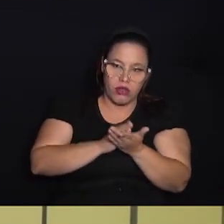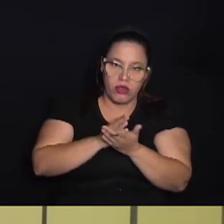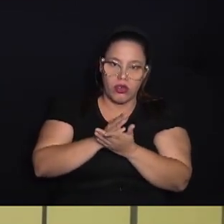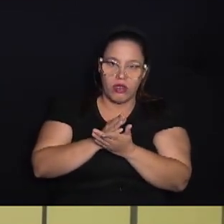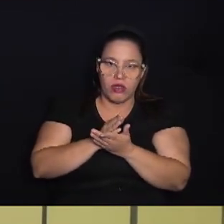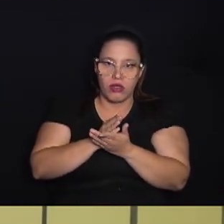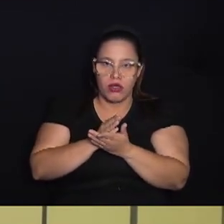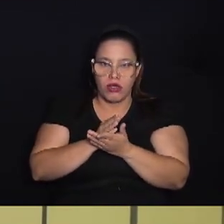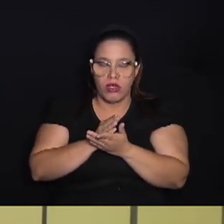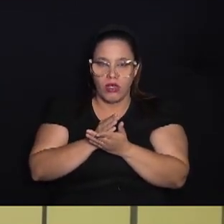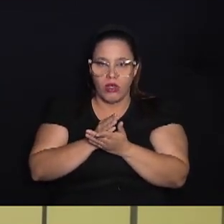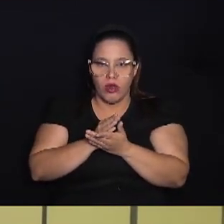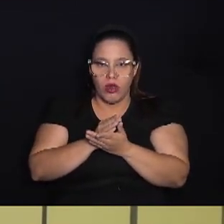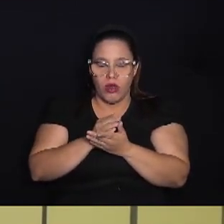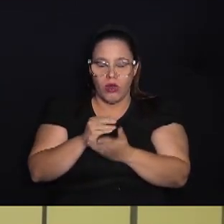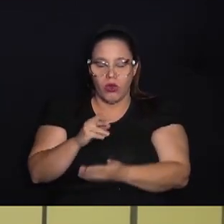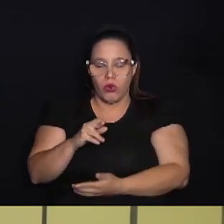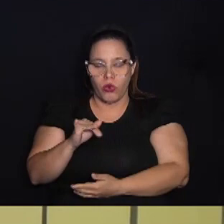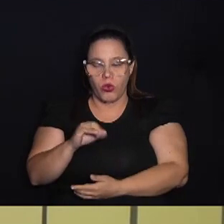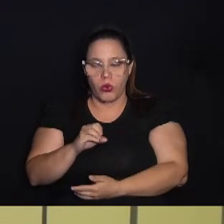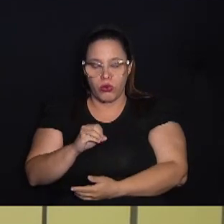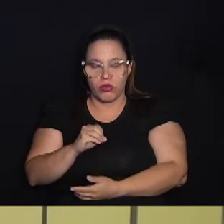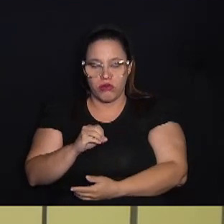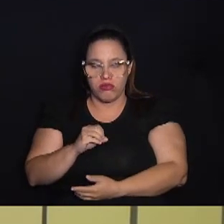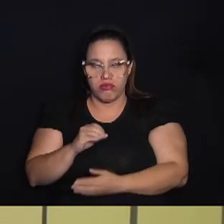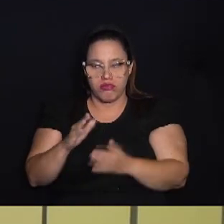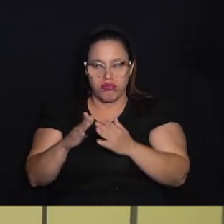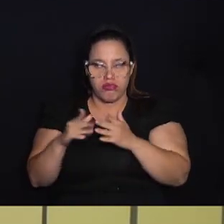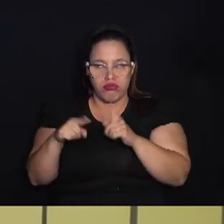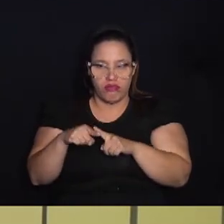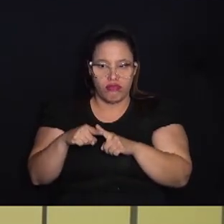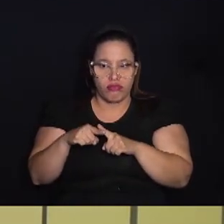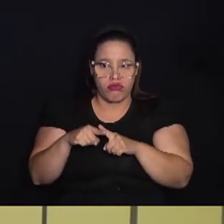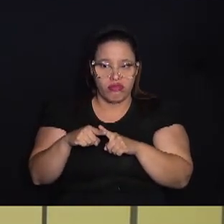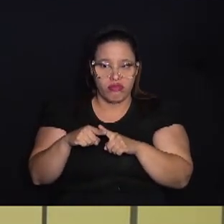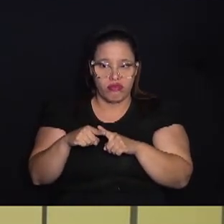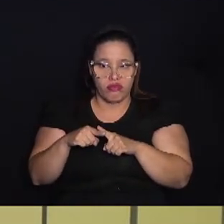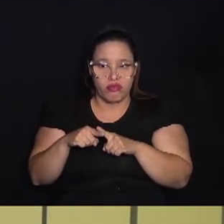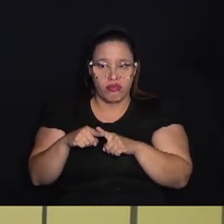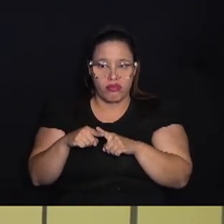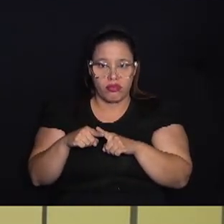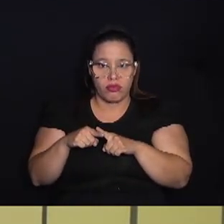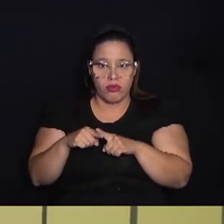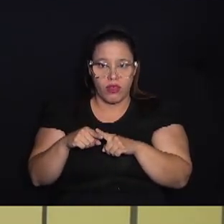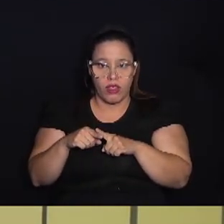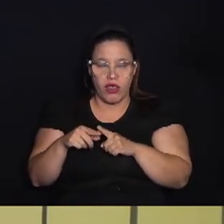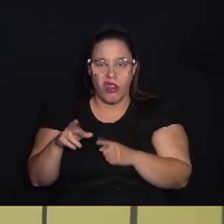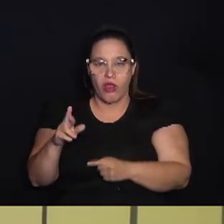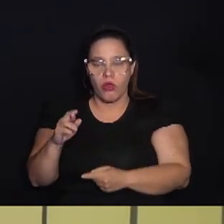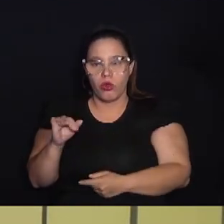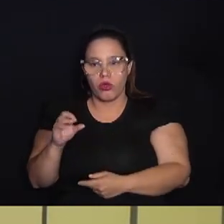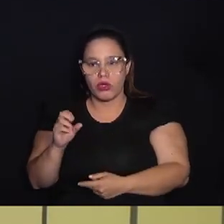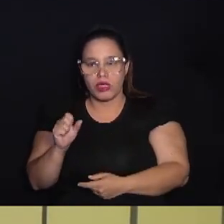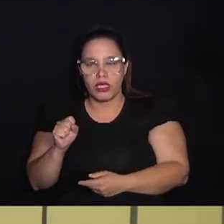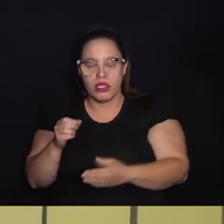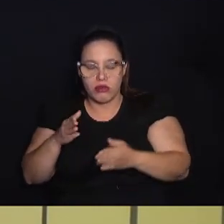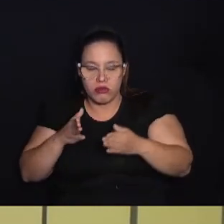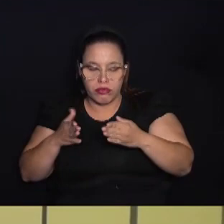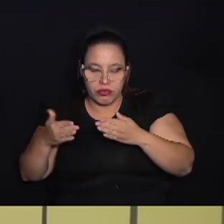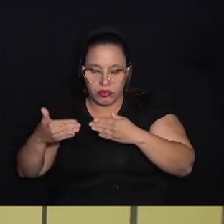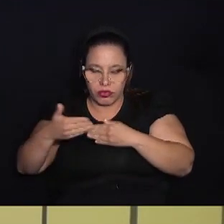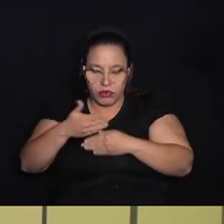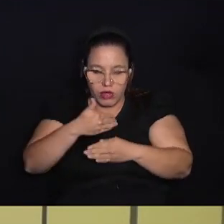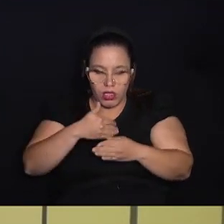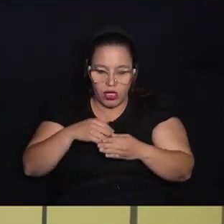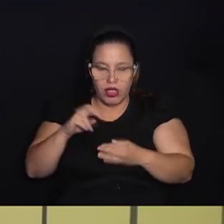não podiam entrar na igreja então a única igreja que eles podiam entrar era a Igreja do Rosário ficar ali em volta então ele idealizou